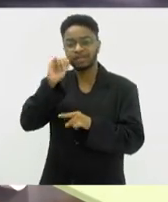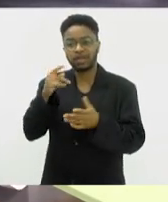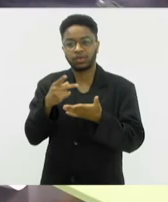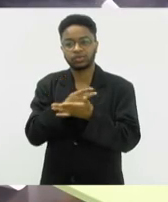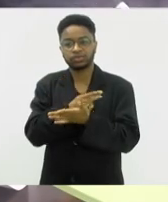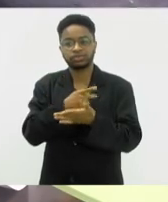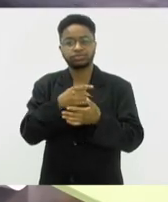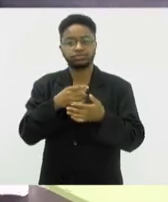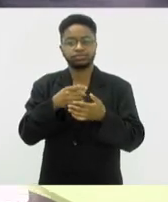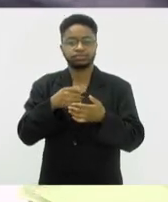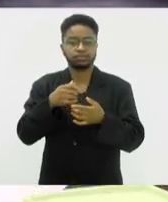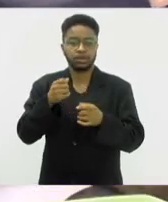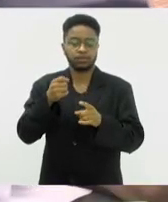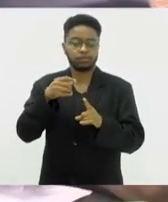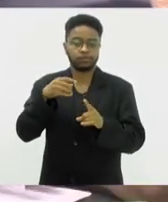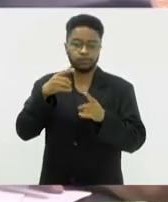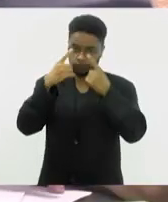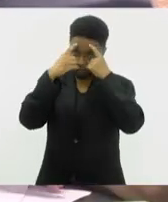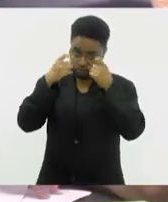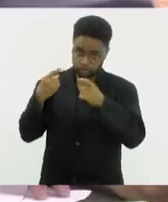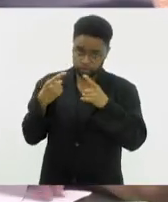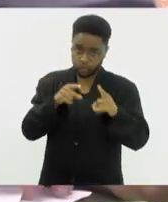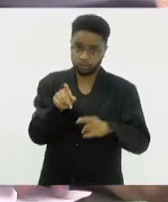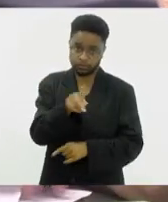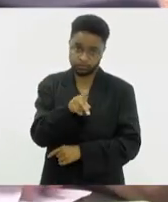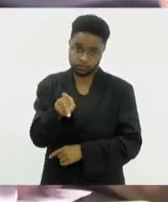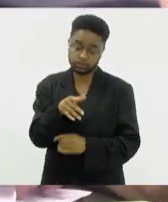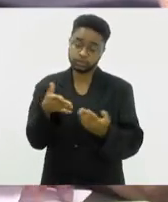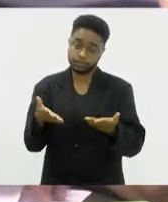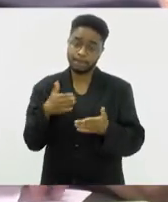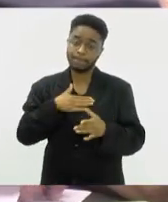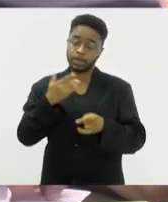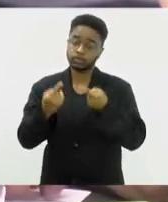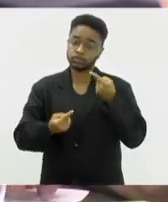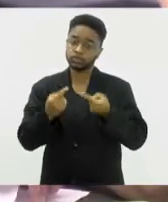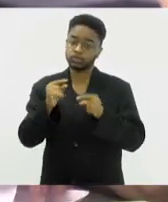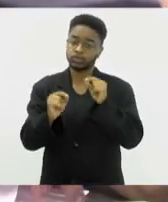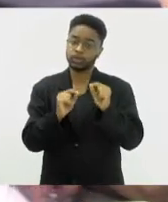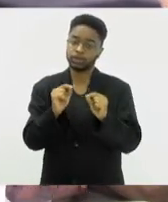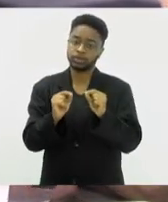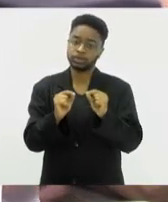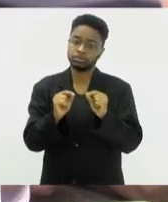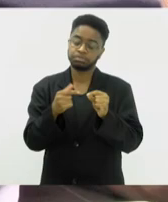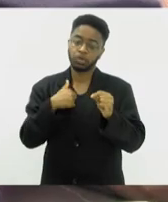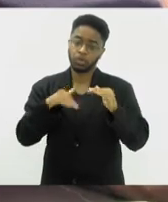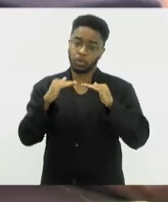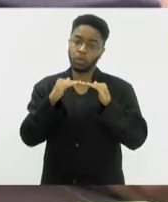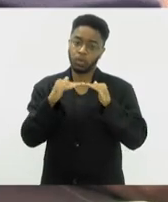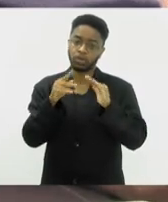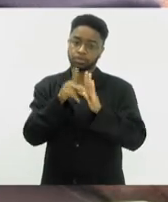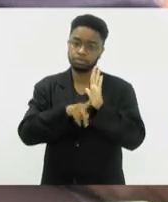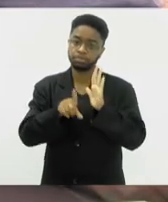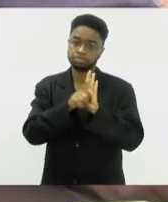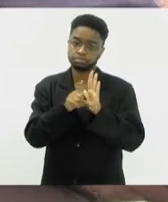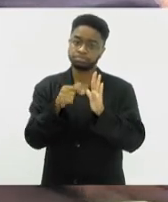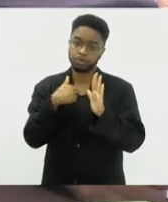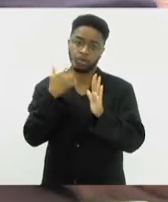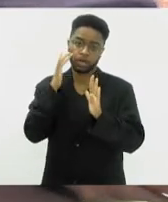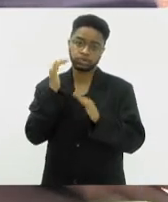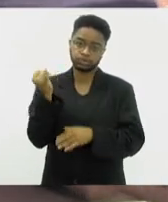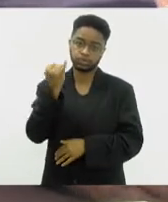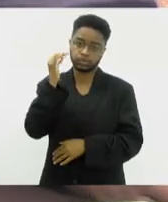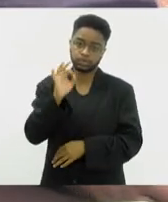conhece de agressão contra professores. Então, a minha discussão é apenas para concordar com o projeto. Acho o projeto